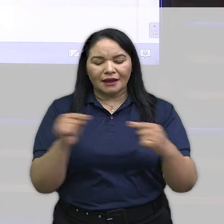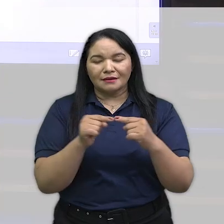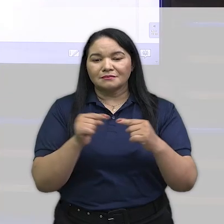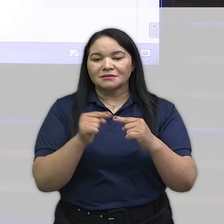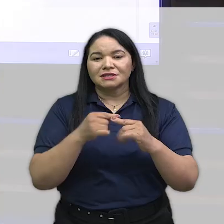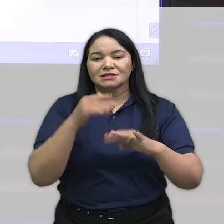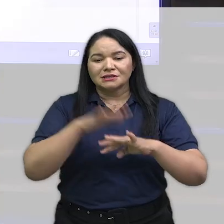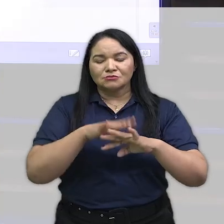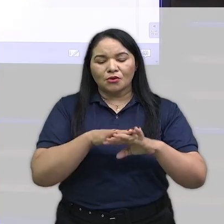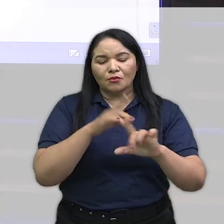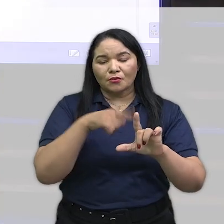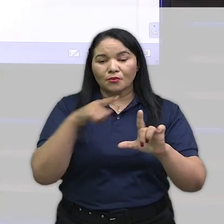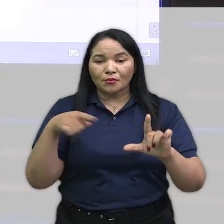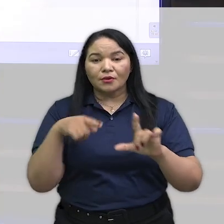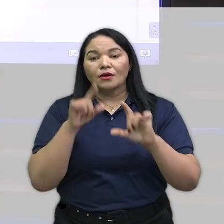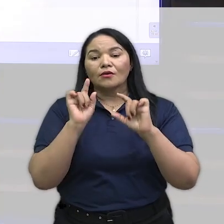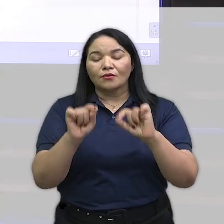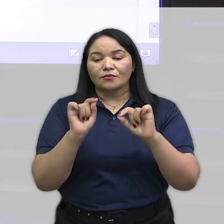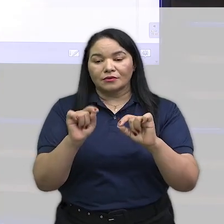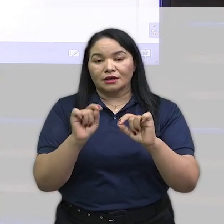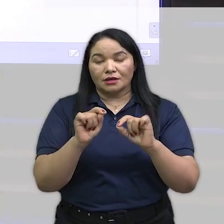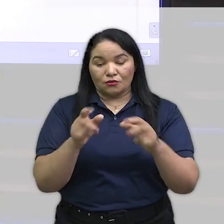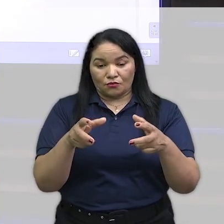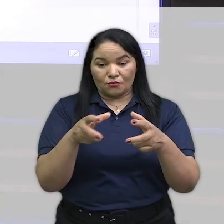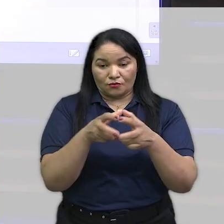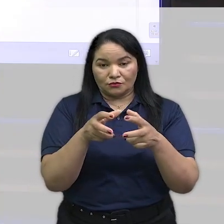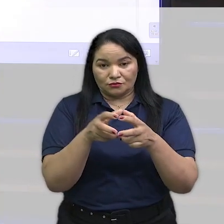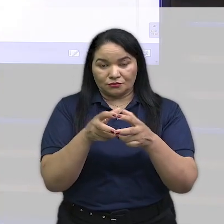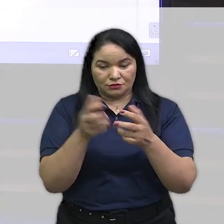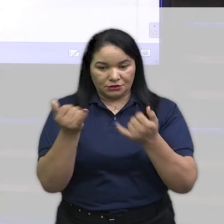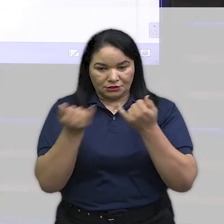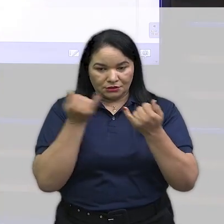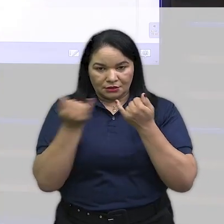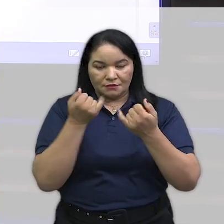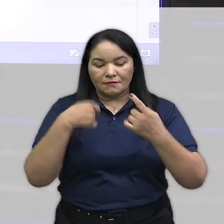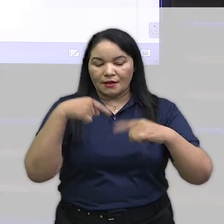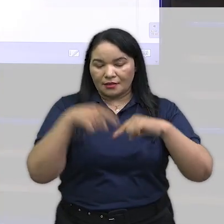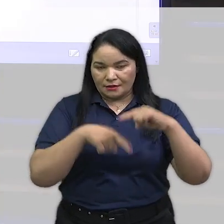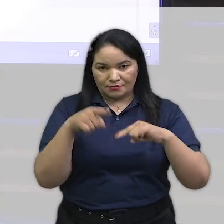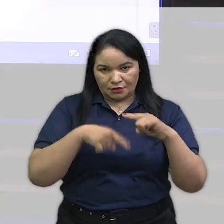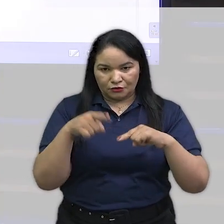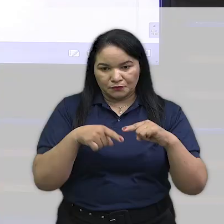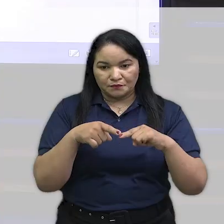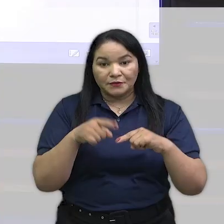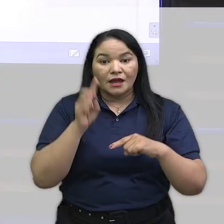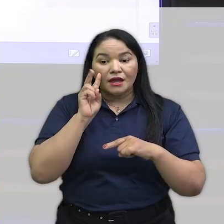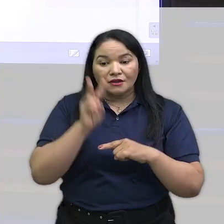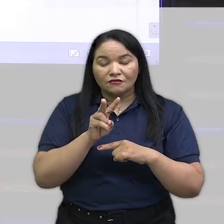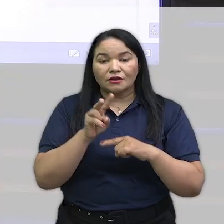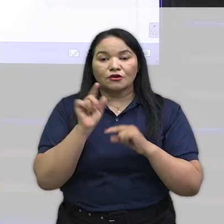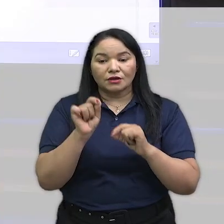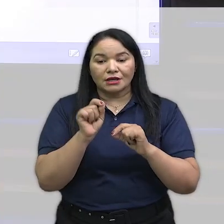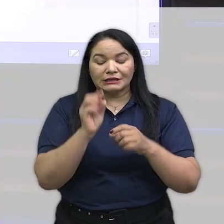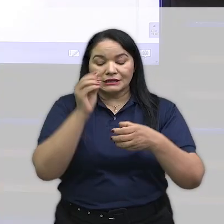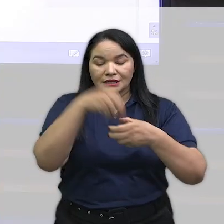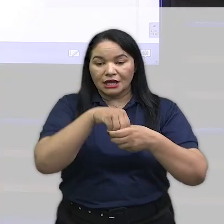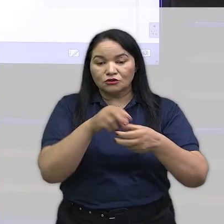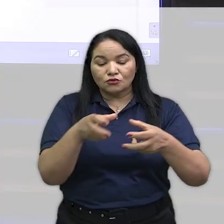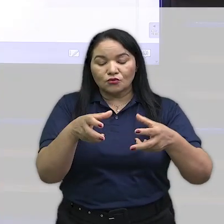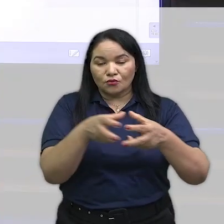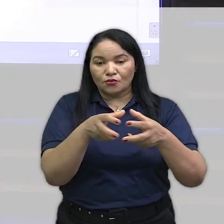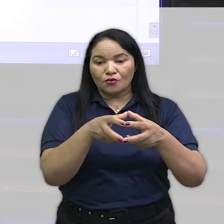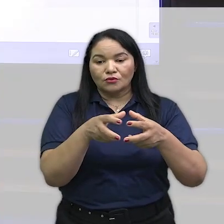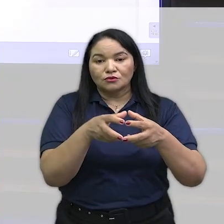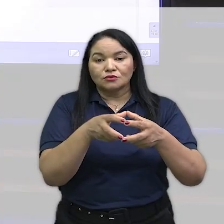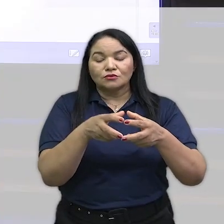tendência central? É quando você tem um conjunto de dados, tá bom, de elementos, e você vai verificar dentro desse